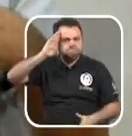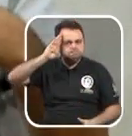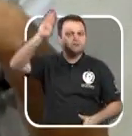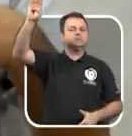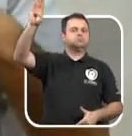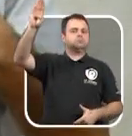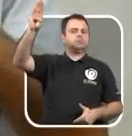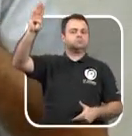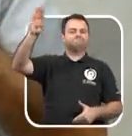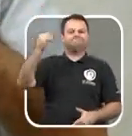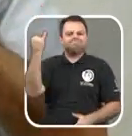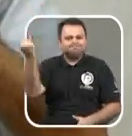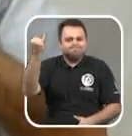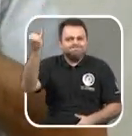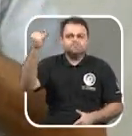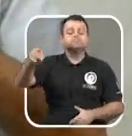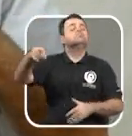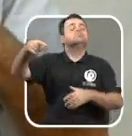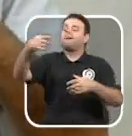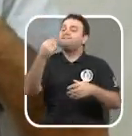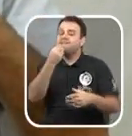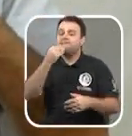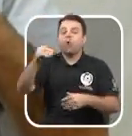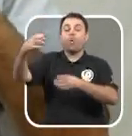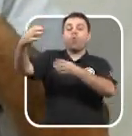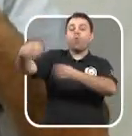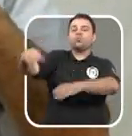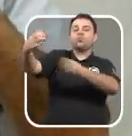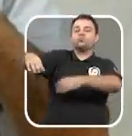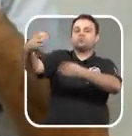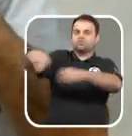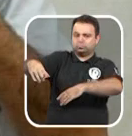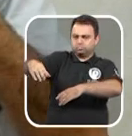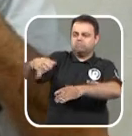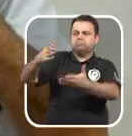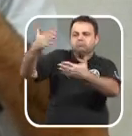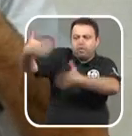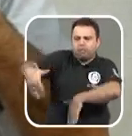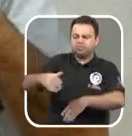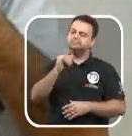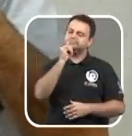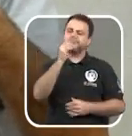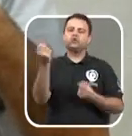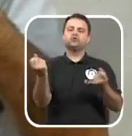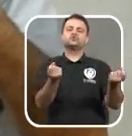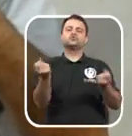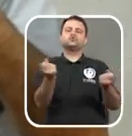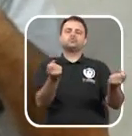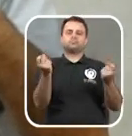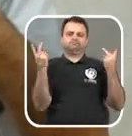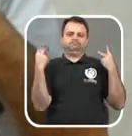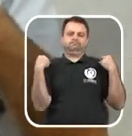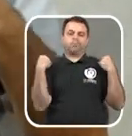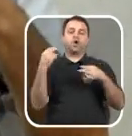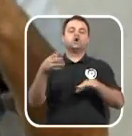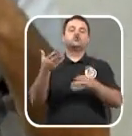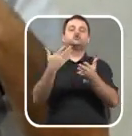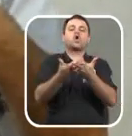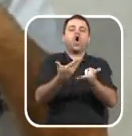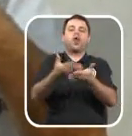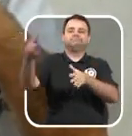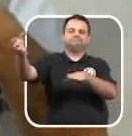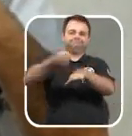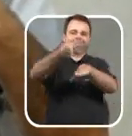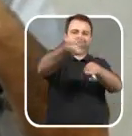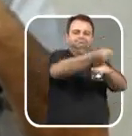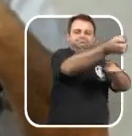que é aquele que tem que ser contratado por concurso. Por exemplo, um motorista escolar, você tem que abrir concurso, porque ele é para